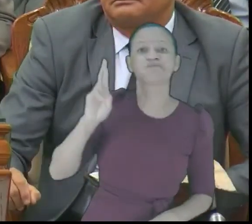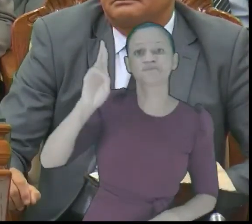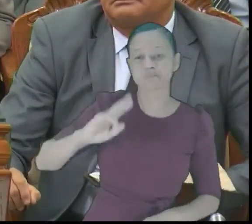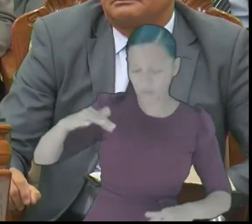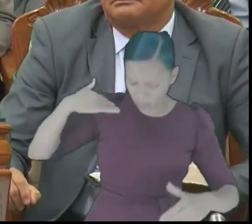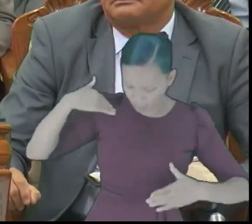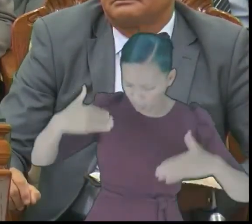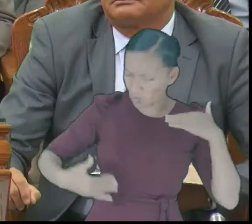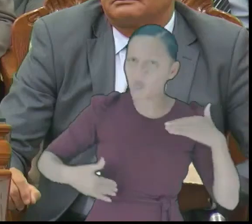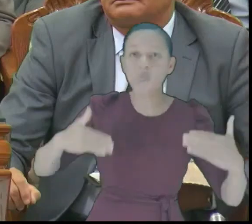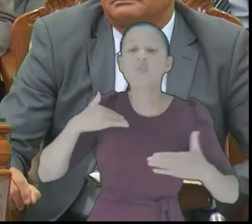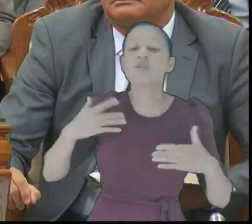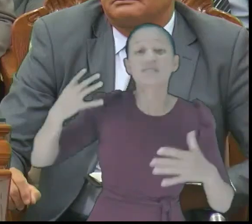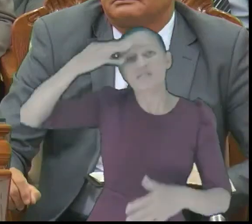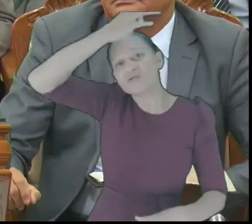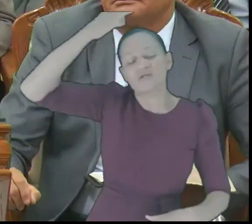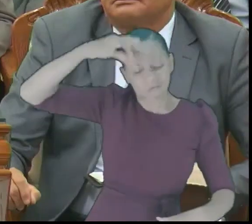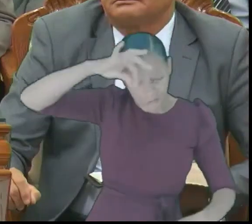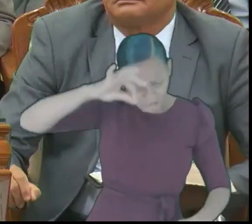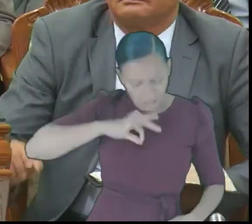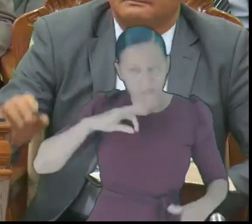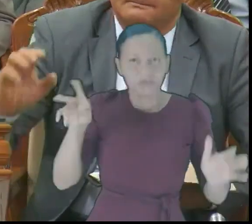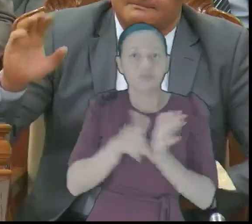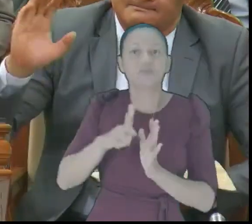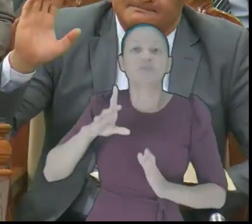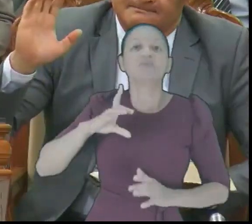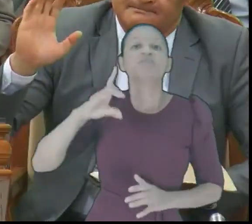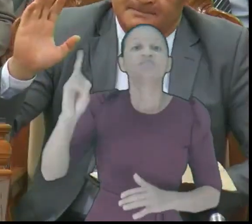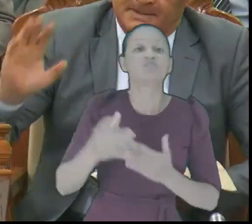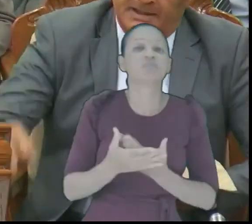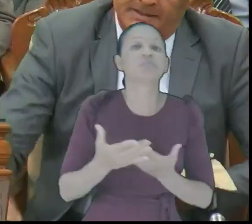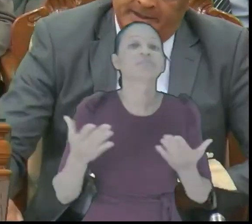que mora, é o Espírito Santo de Deus que mora.